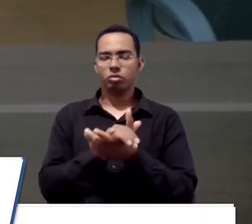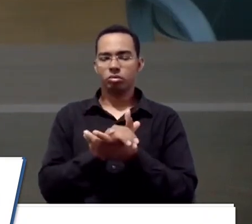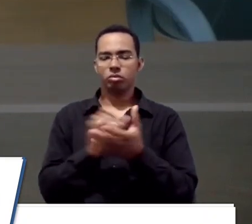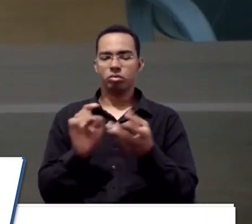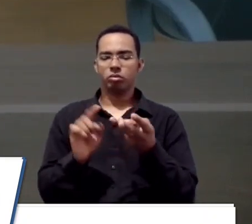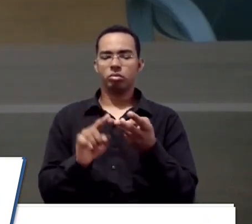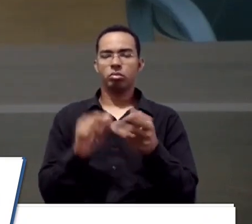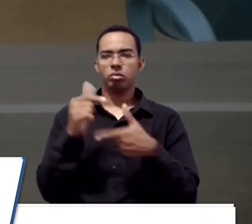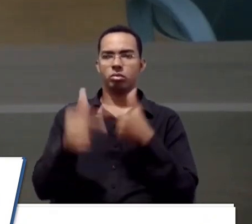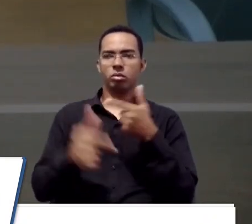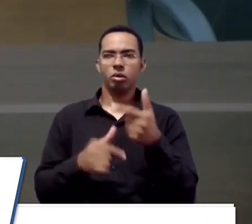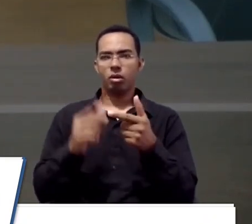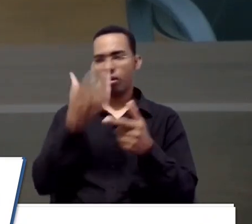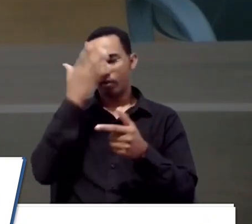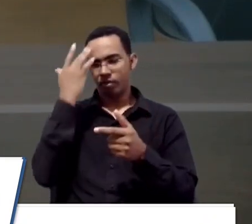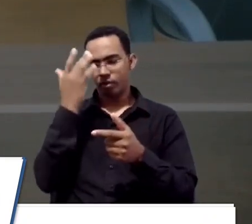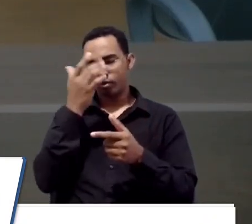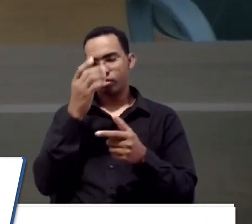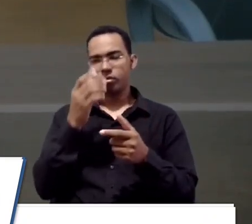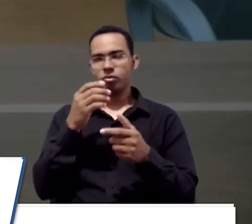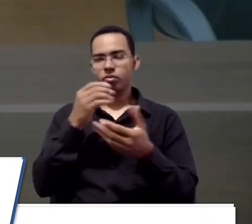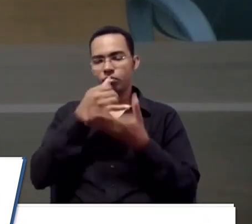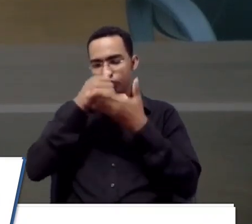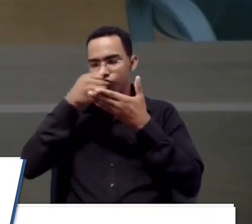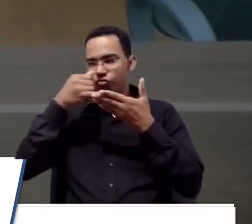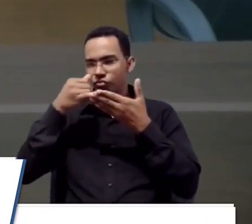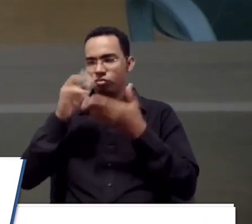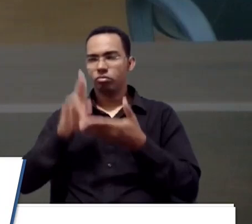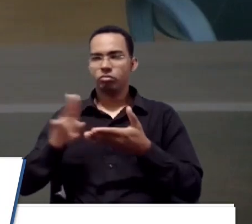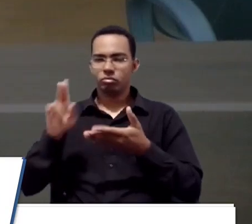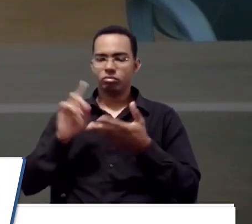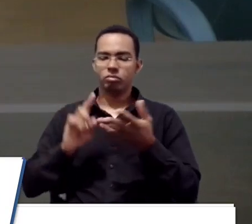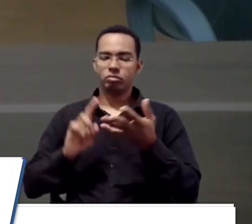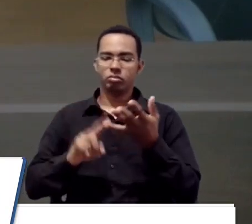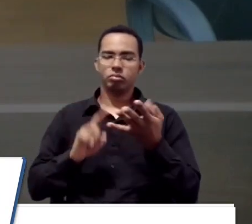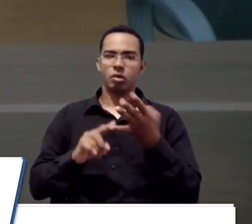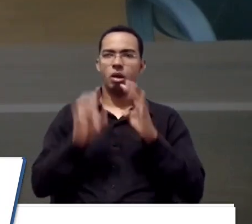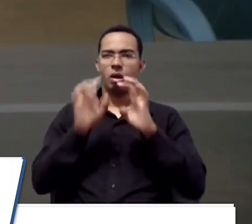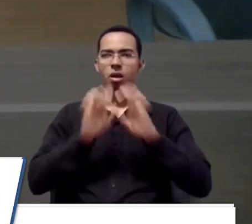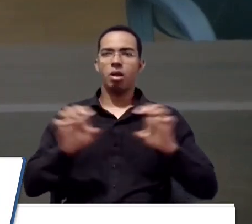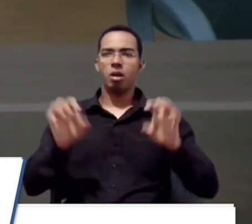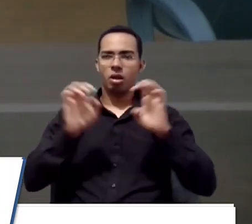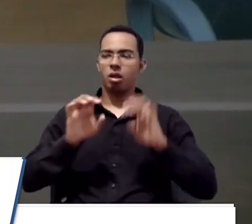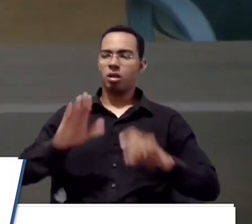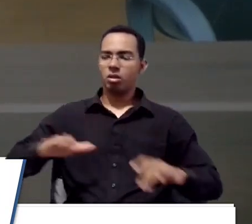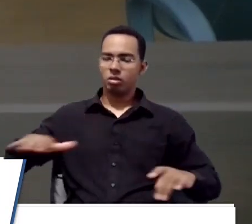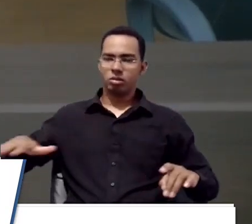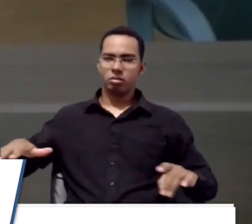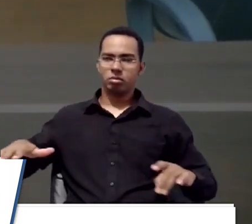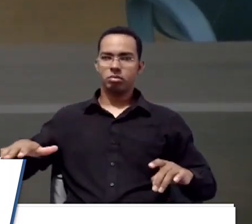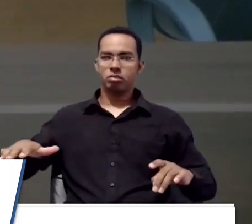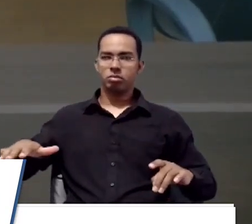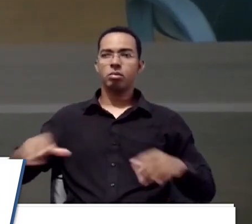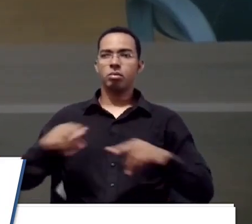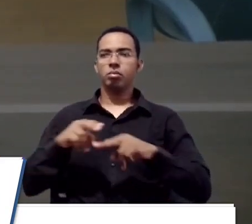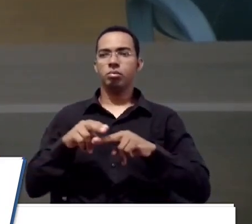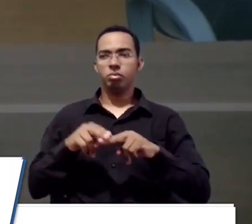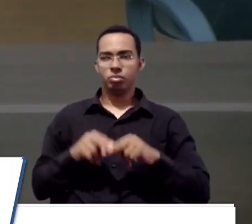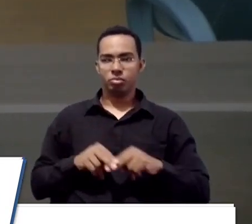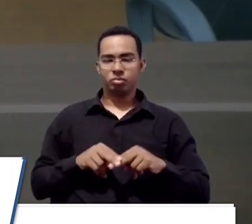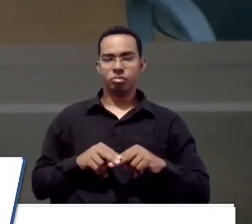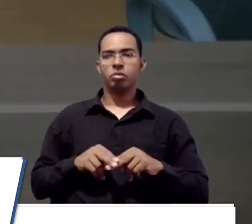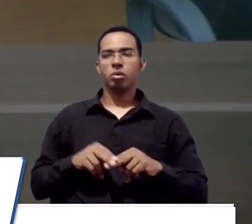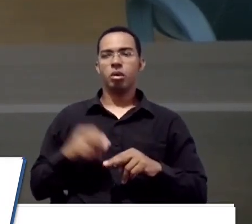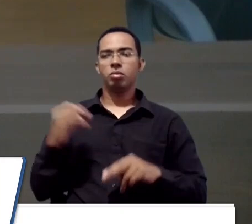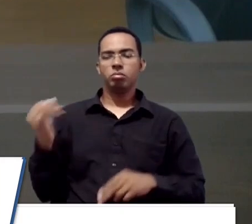de recuperação de dependentes químicos e evangelismo de crianças. Sendo assim, pela